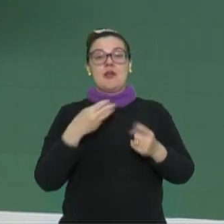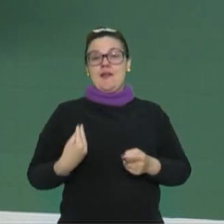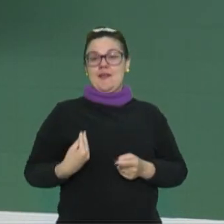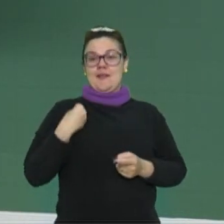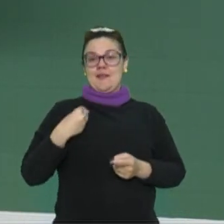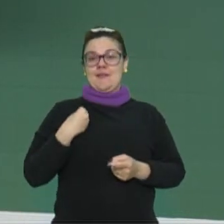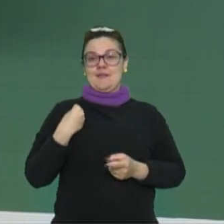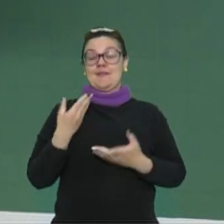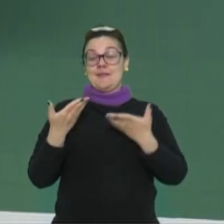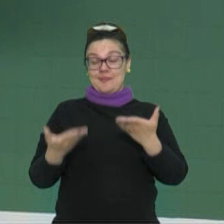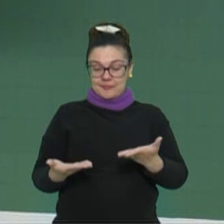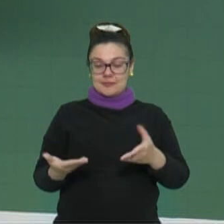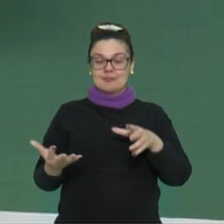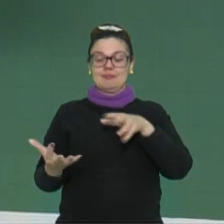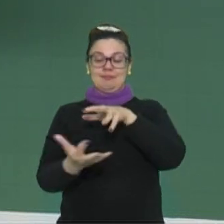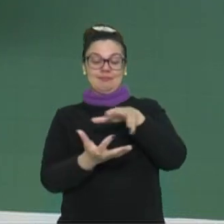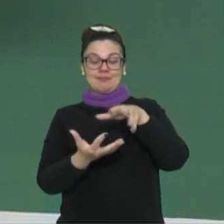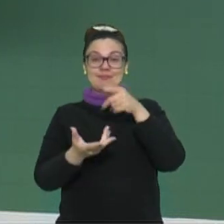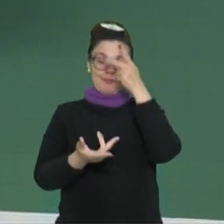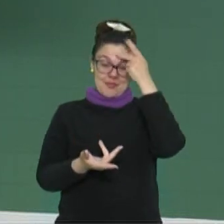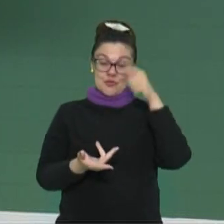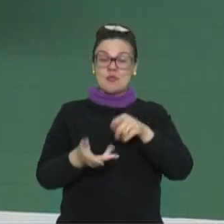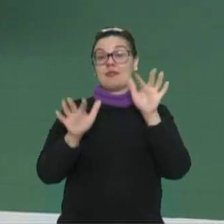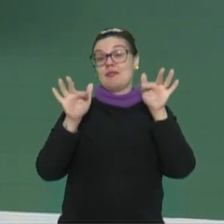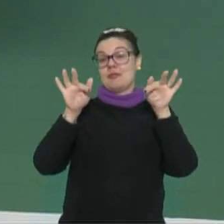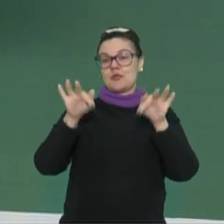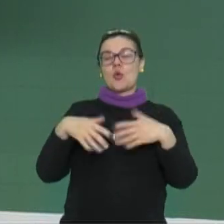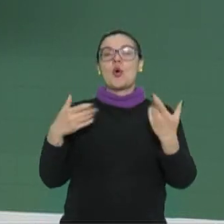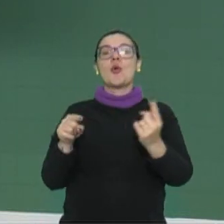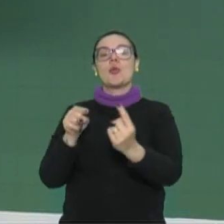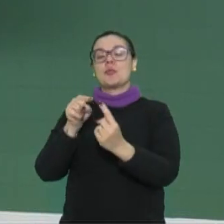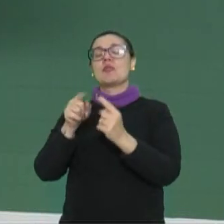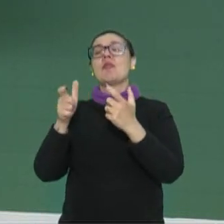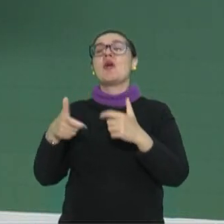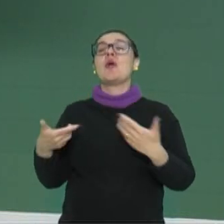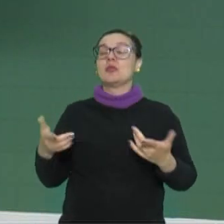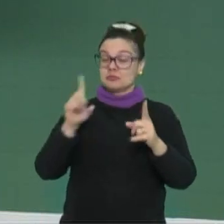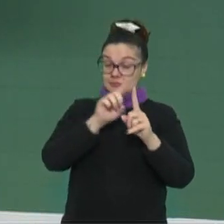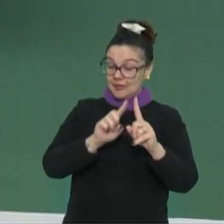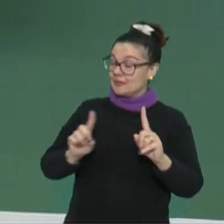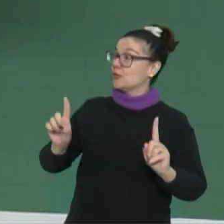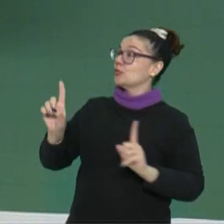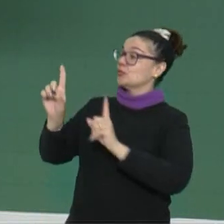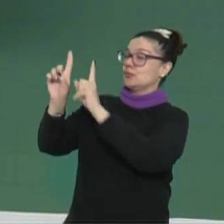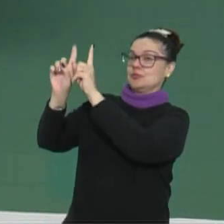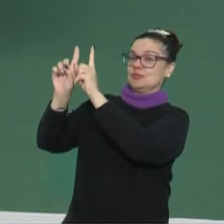ser humano. Causa final do ser humano, então, para onde que ele vai? Vai a Deus.